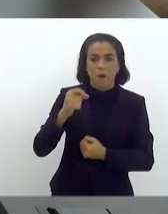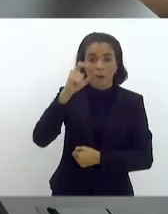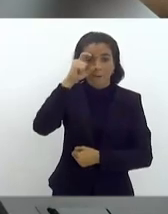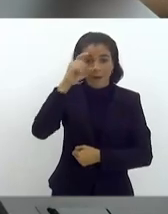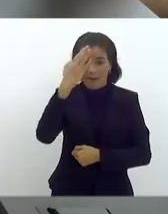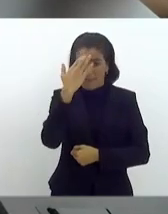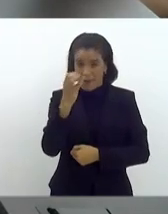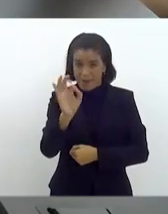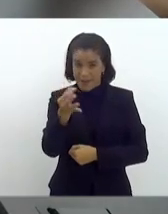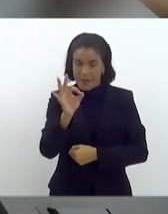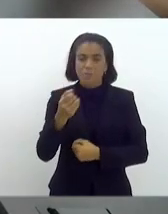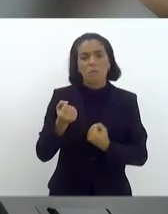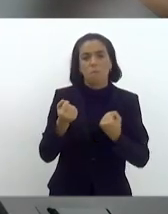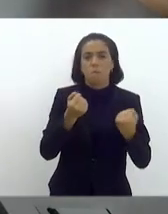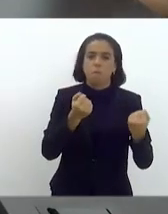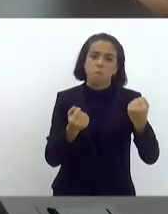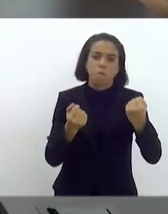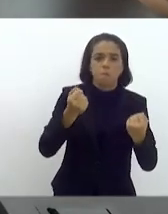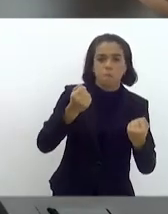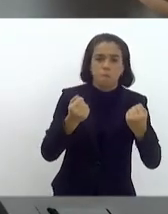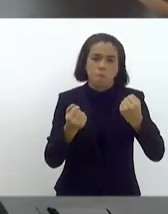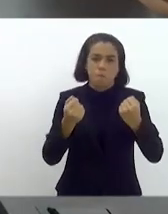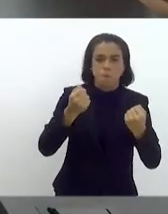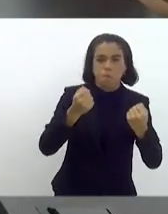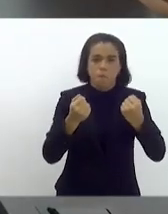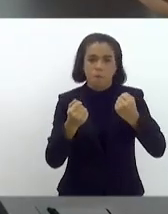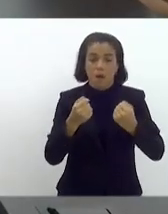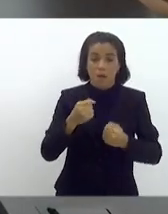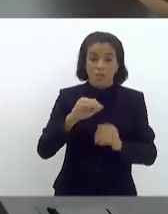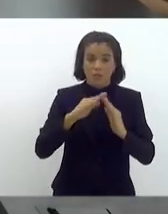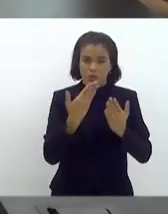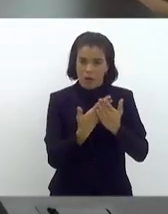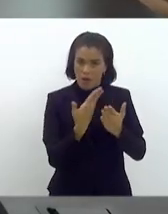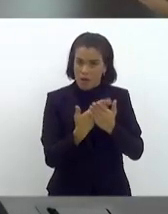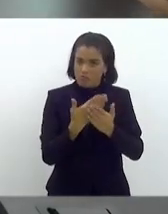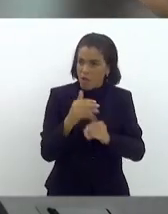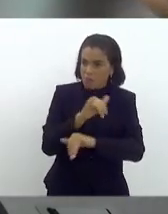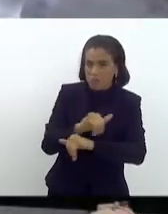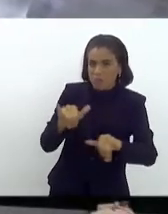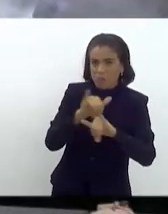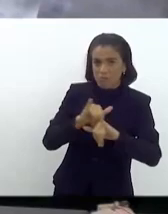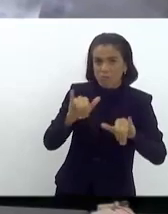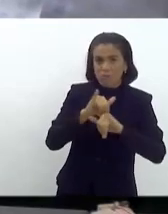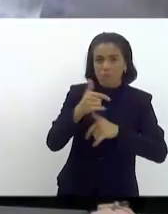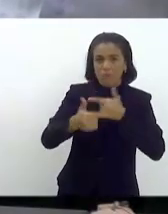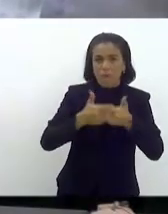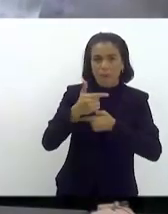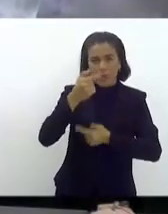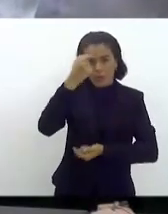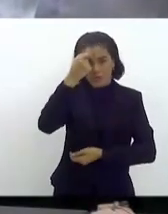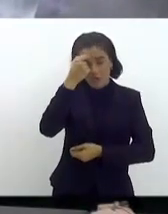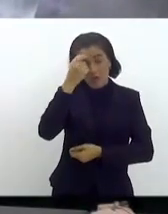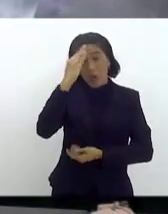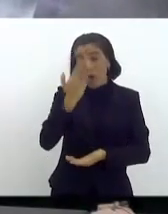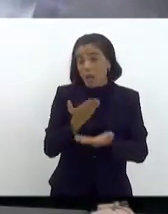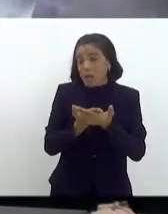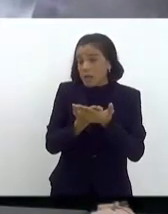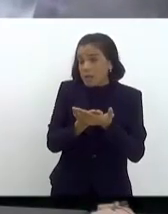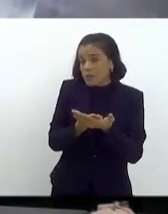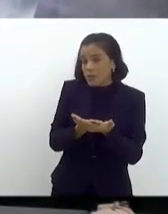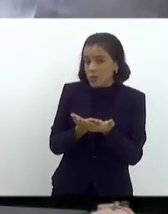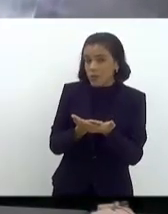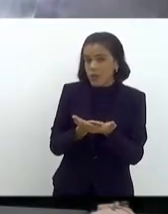escolar né já faz esse esse tipo de de conscientização né e creio que essa